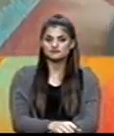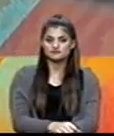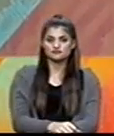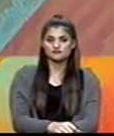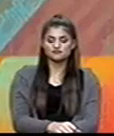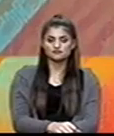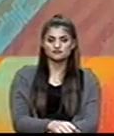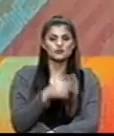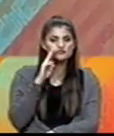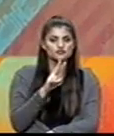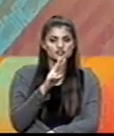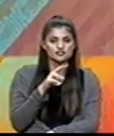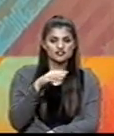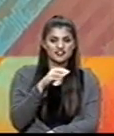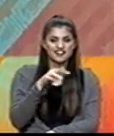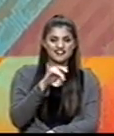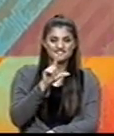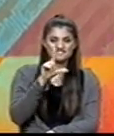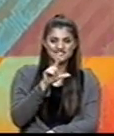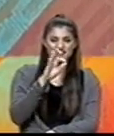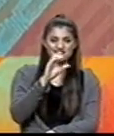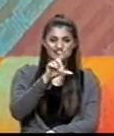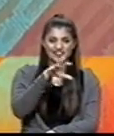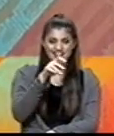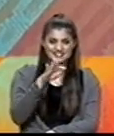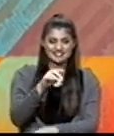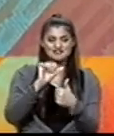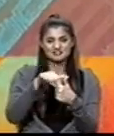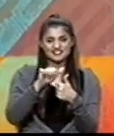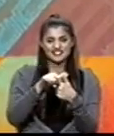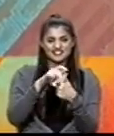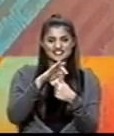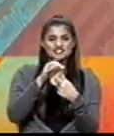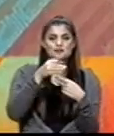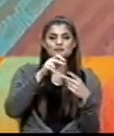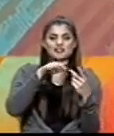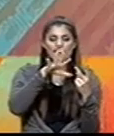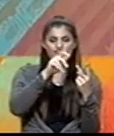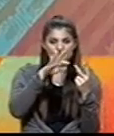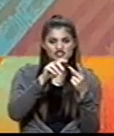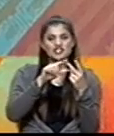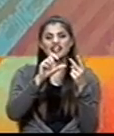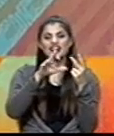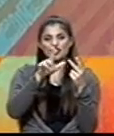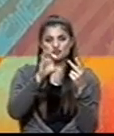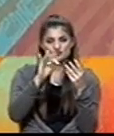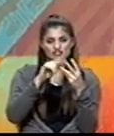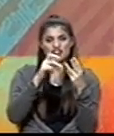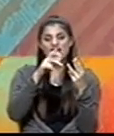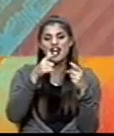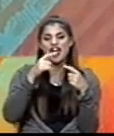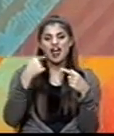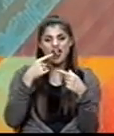É um gratinho, é um mil folhas de batata com espinafre, grelos e alheira. Muito bom. Vamos ver então